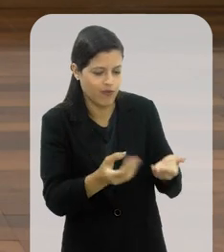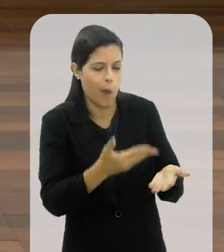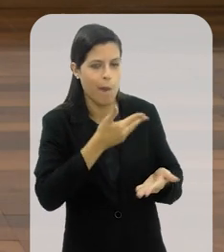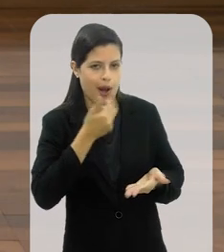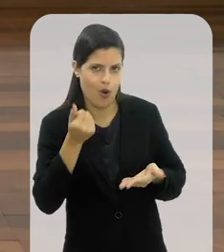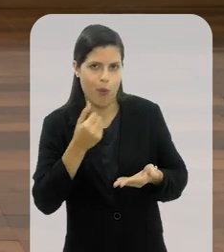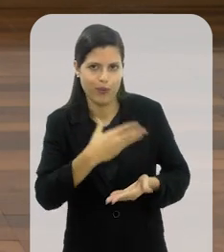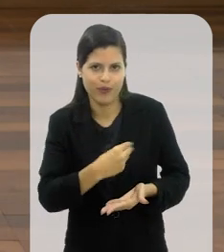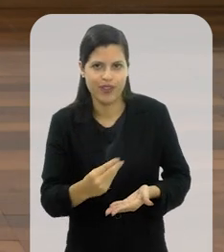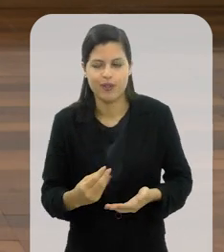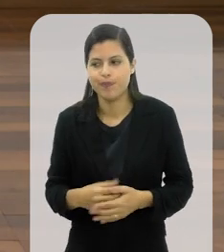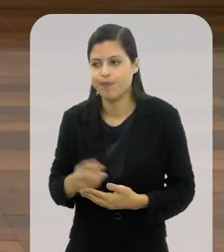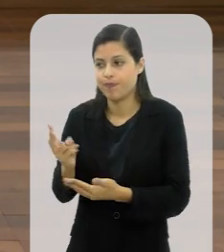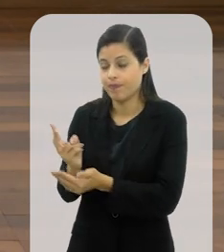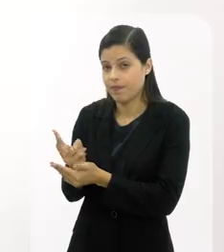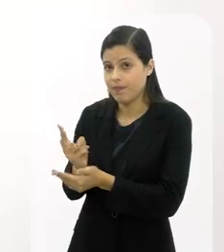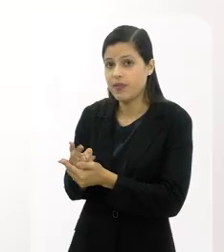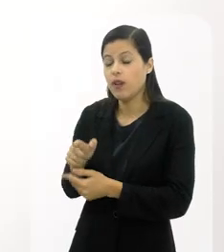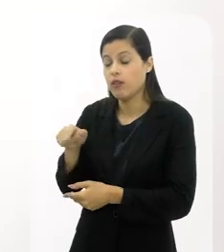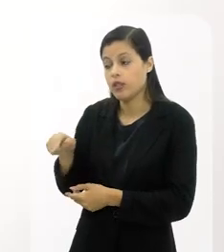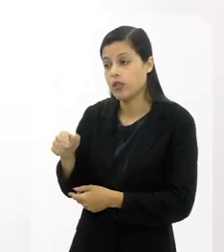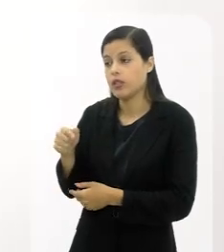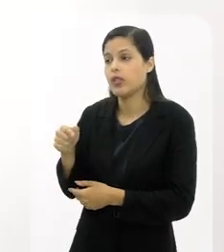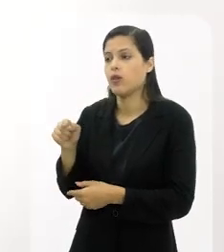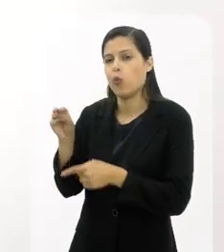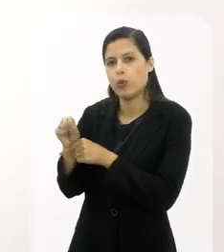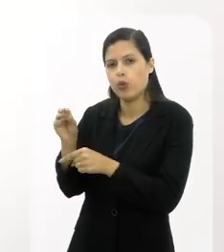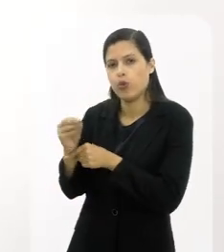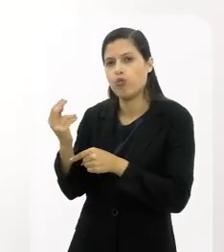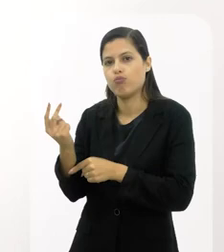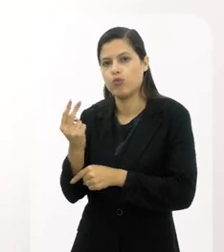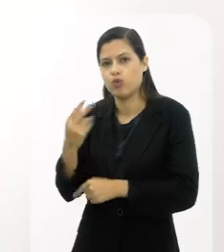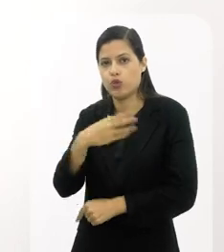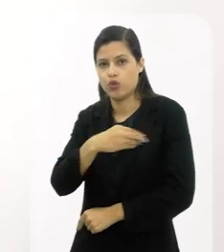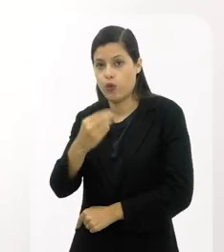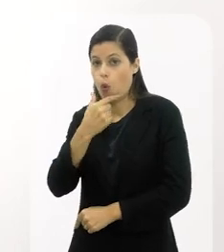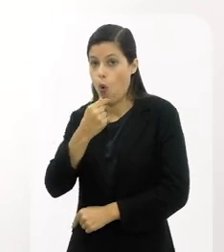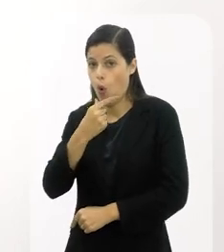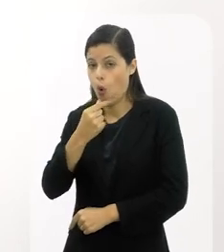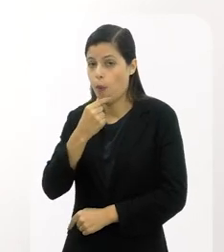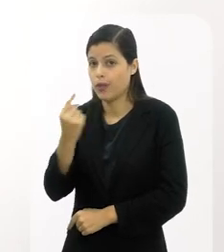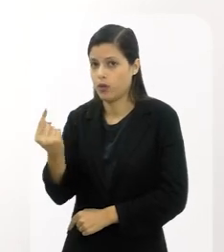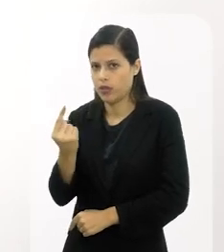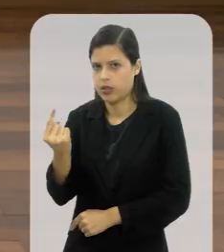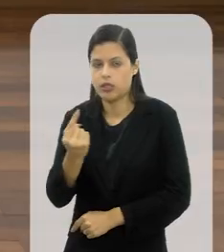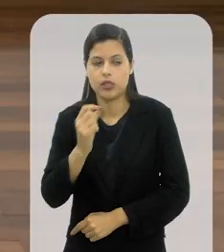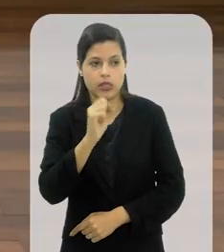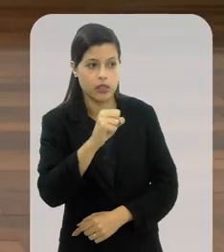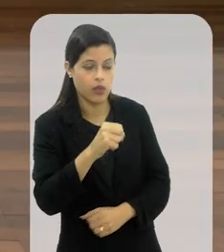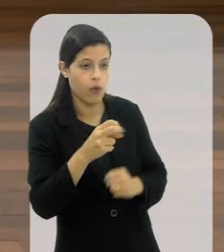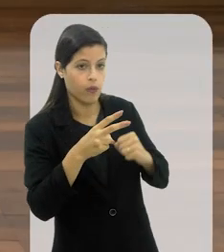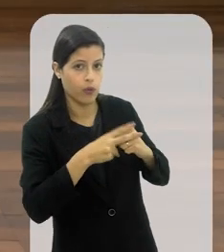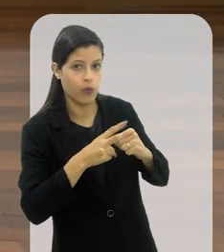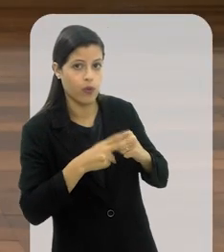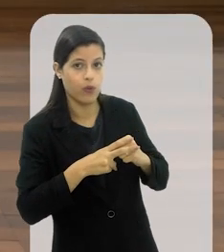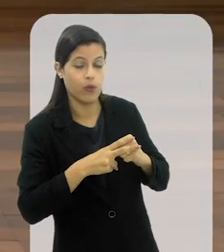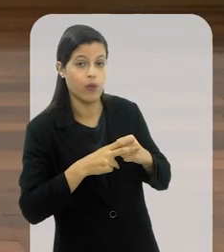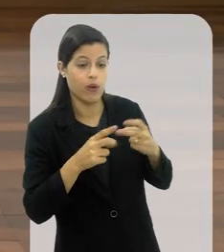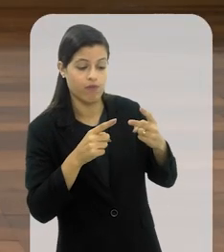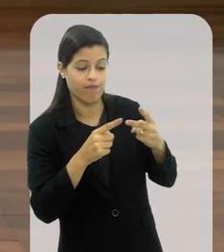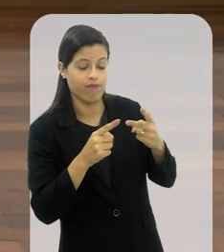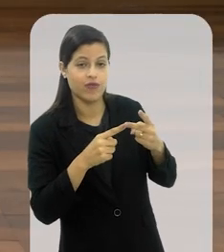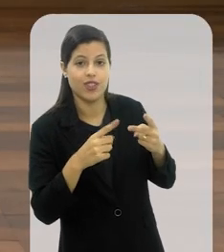Sempre. Você criou dois filhos homens sozinha. Sim. Sei bem o que é isso. Eu fiquei viúva quando meu caçula